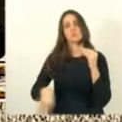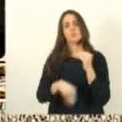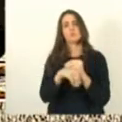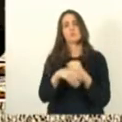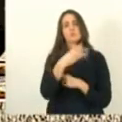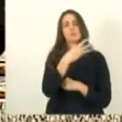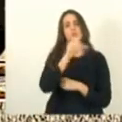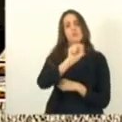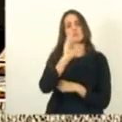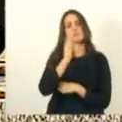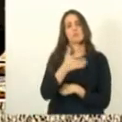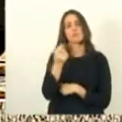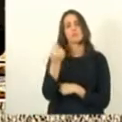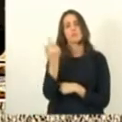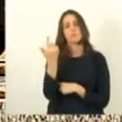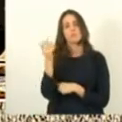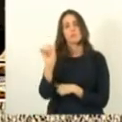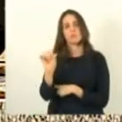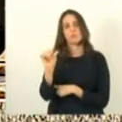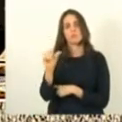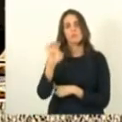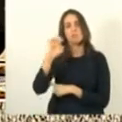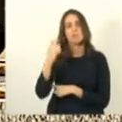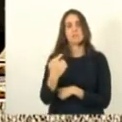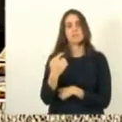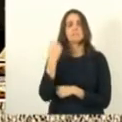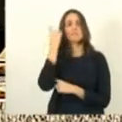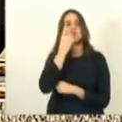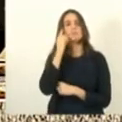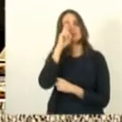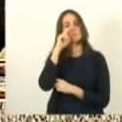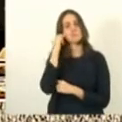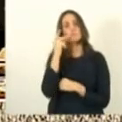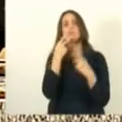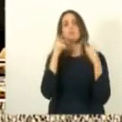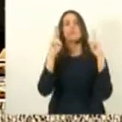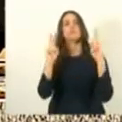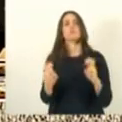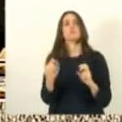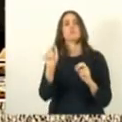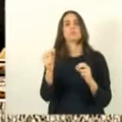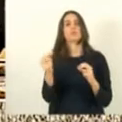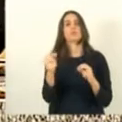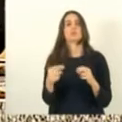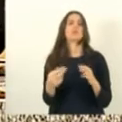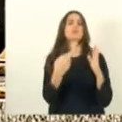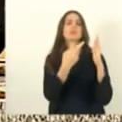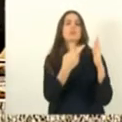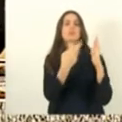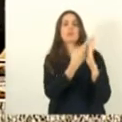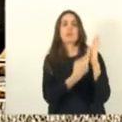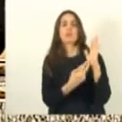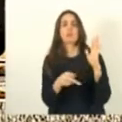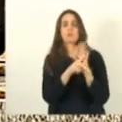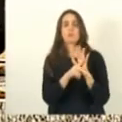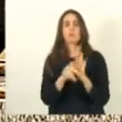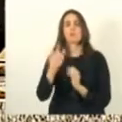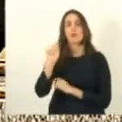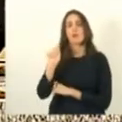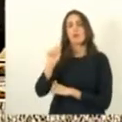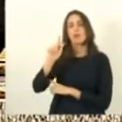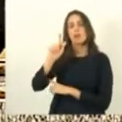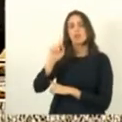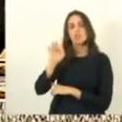complementar 38/2019 do ex-deputado delegado Lorenzo Pasolini, que dispõe sobre as prerrogativas dos agentes penitenciários e